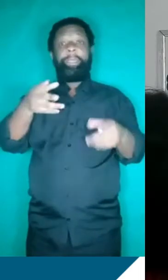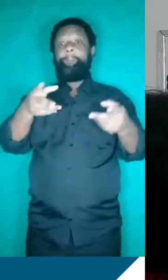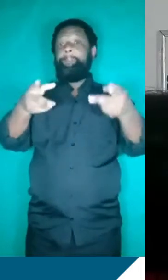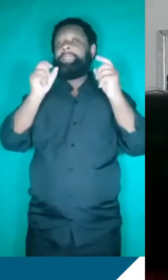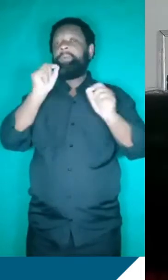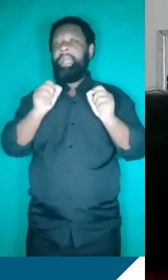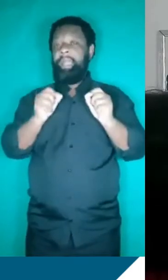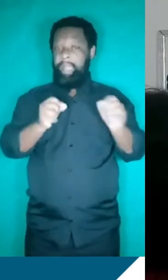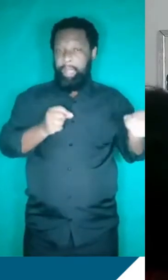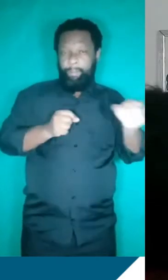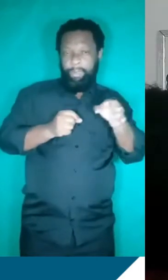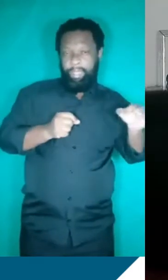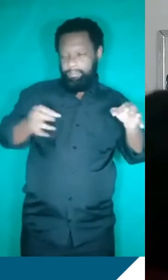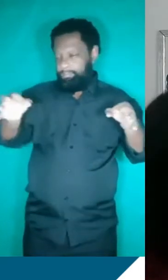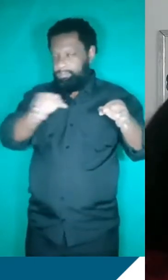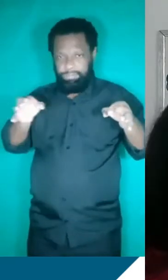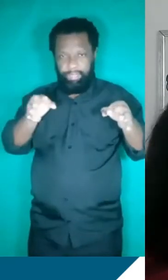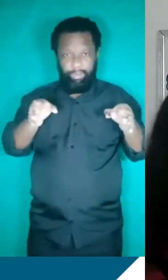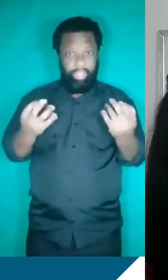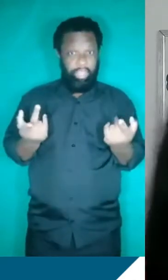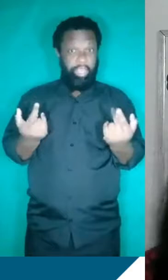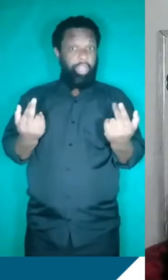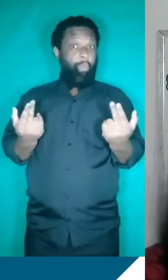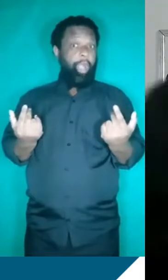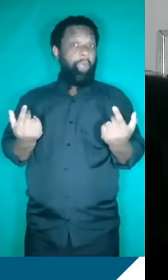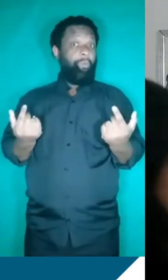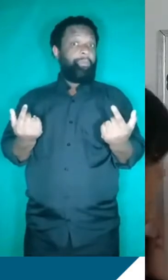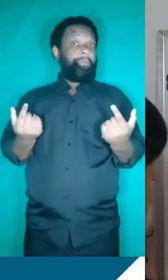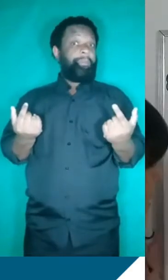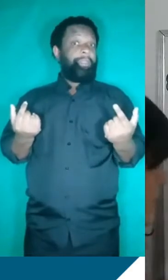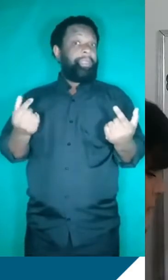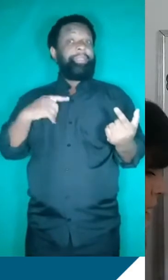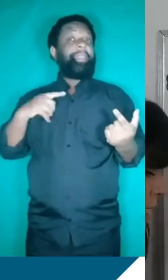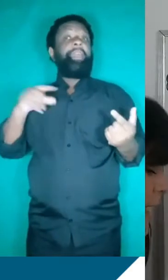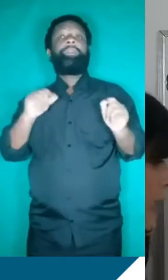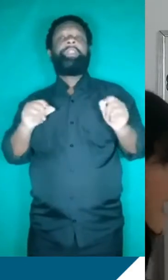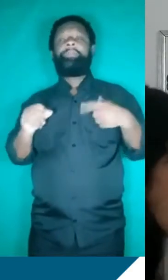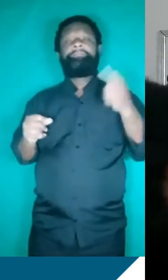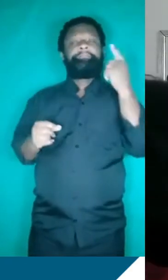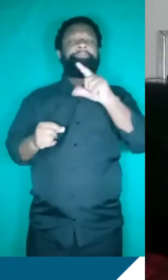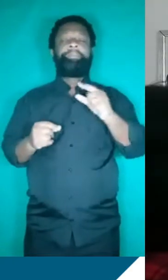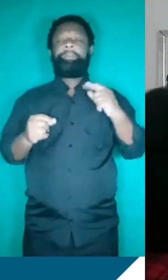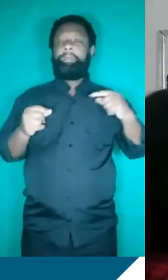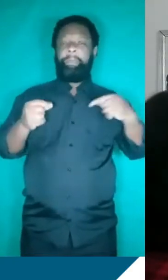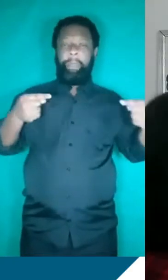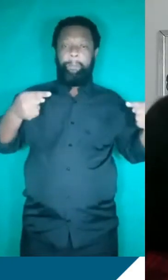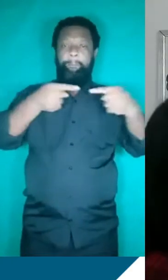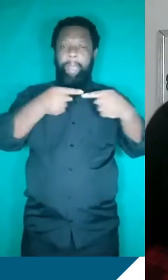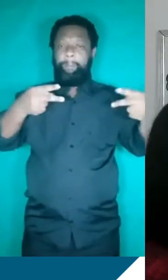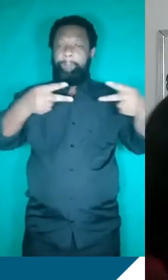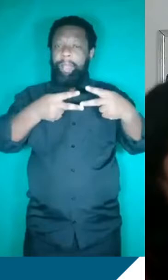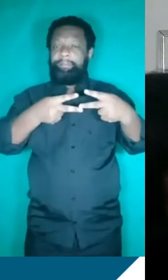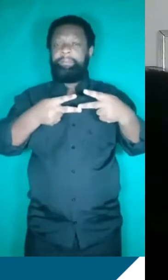vocês observarem que entre duas moléculas dessa mesma substância, tudo bem? Nós conseguimos